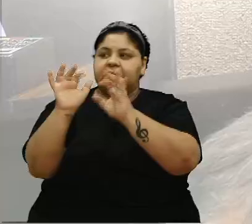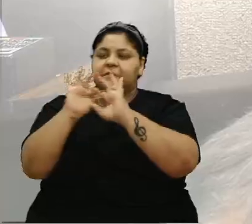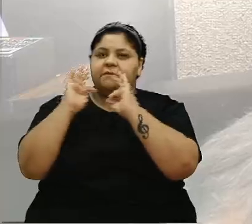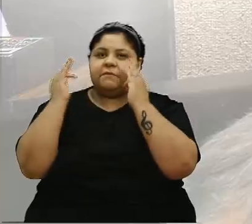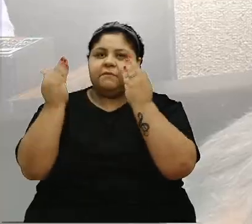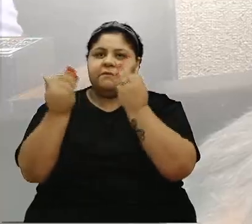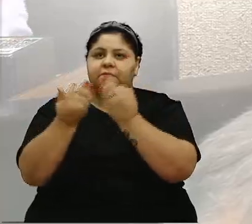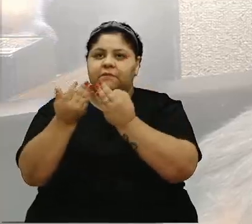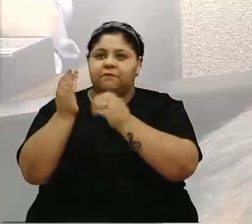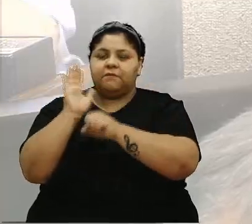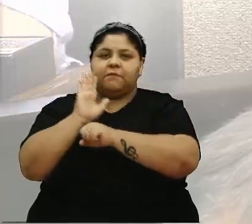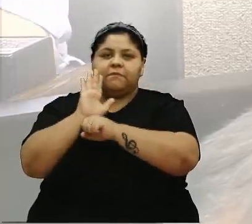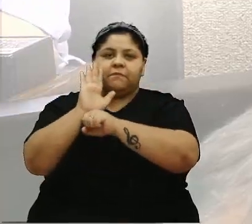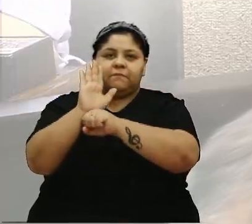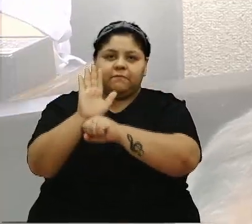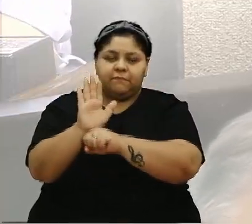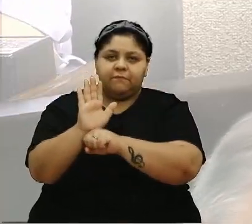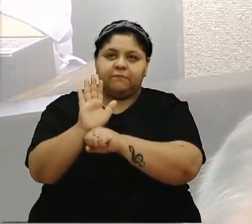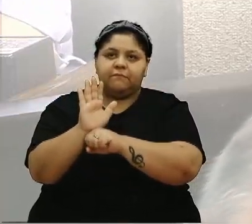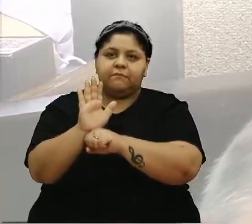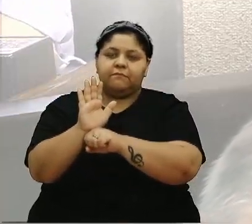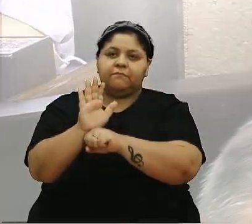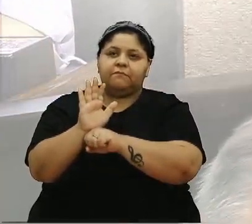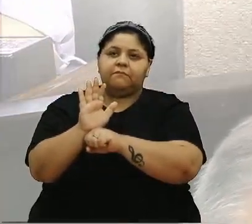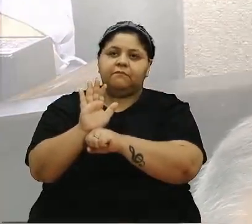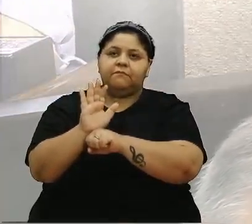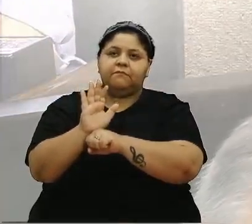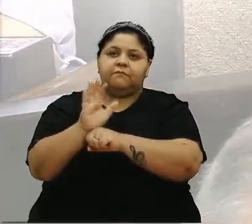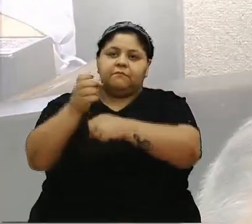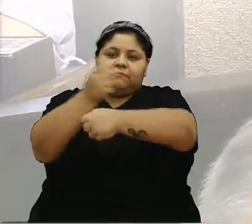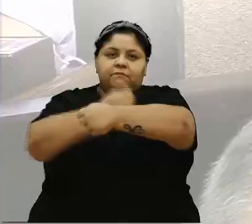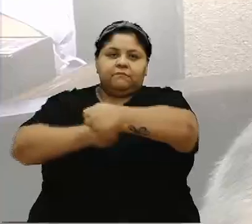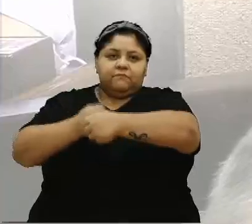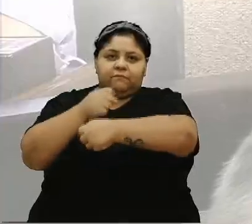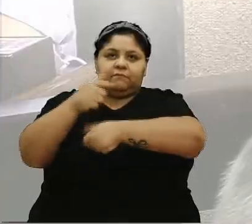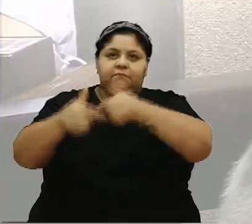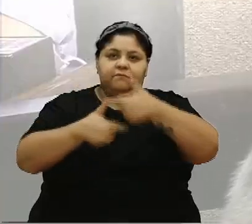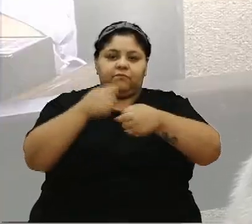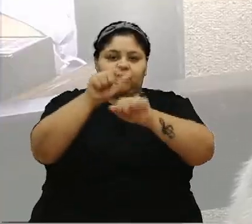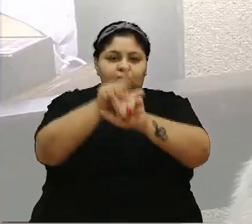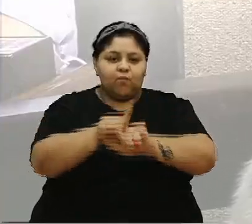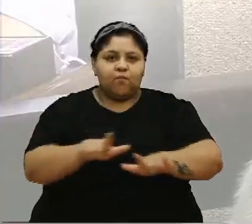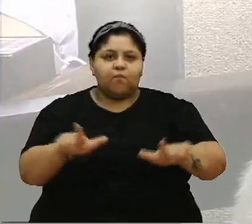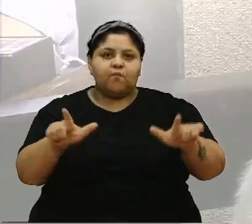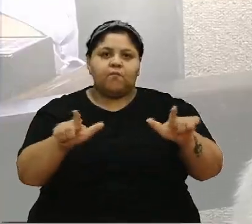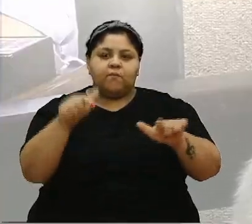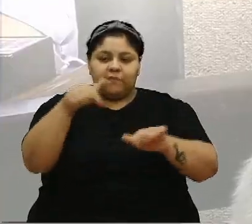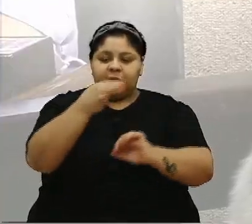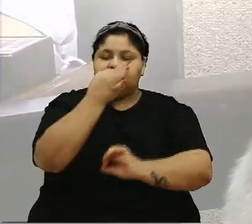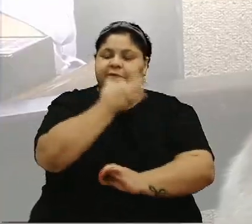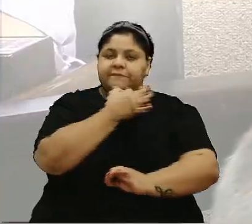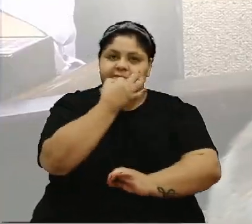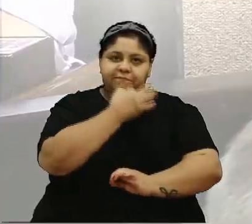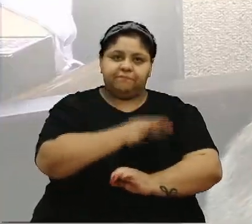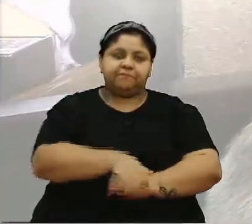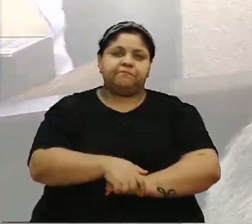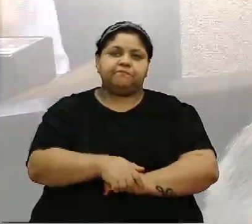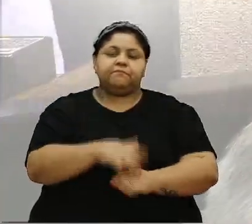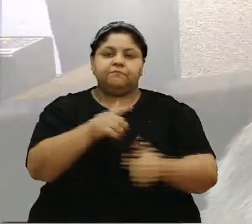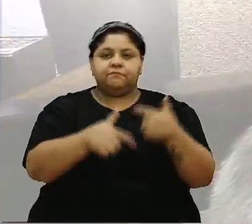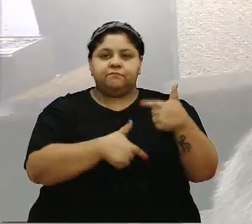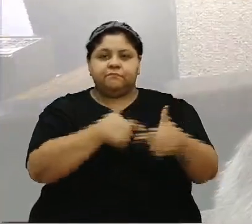como auxiliar e de cozinha, serviço de limpeza do nosso município. Atuou